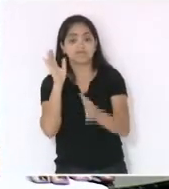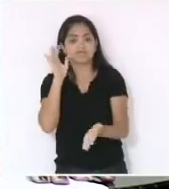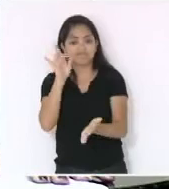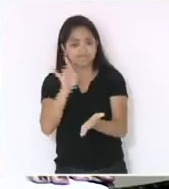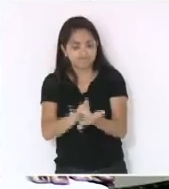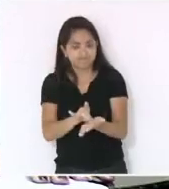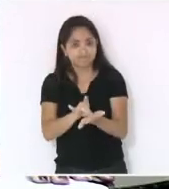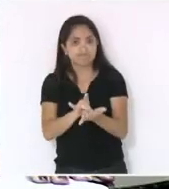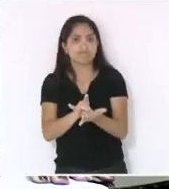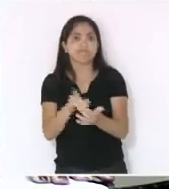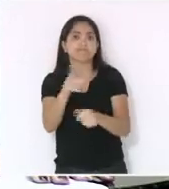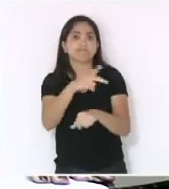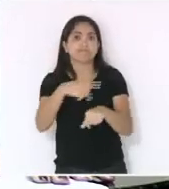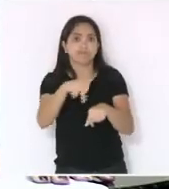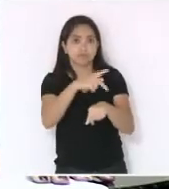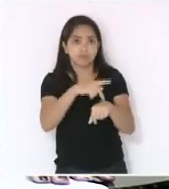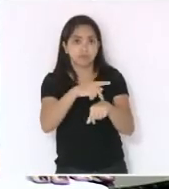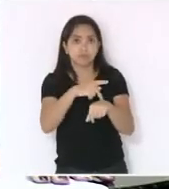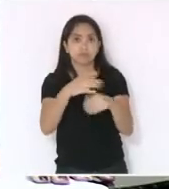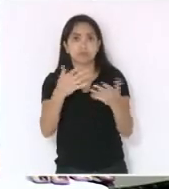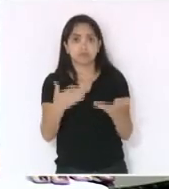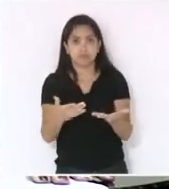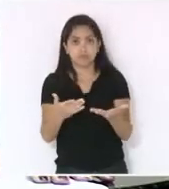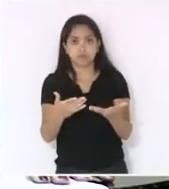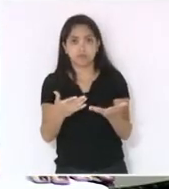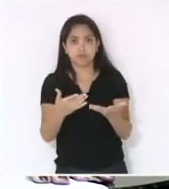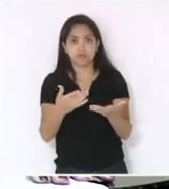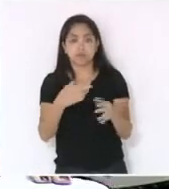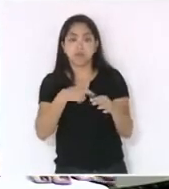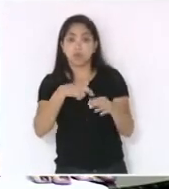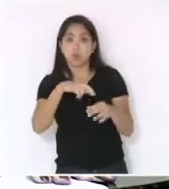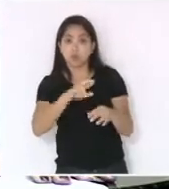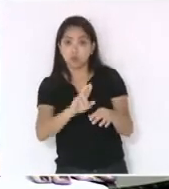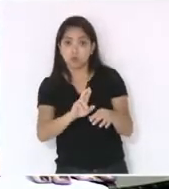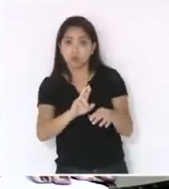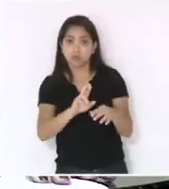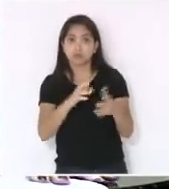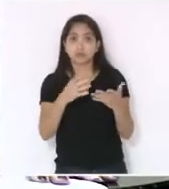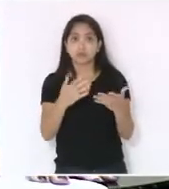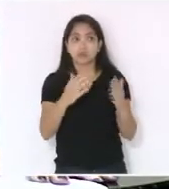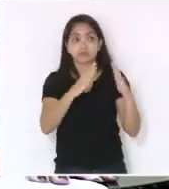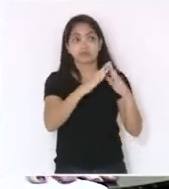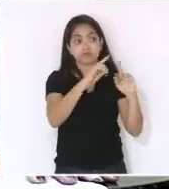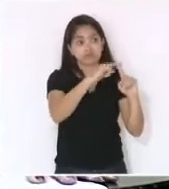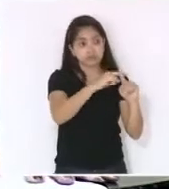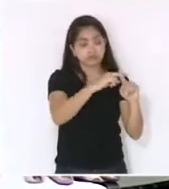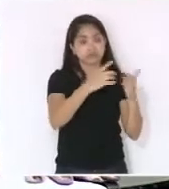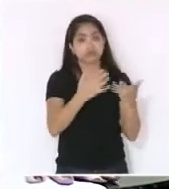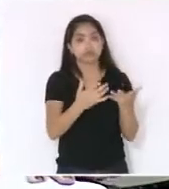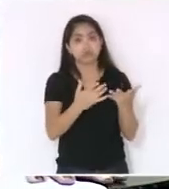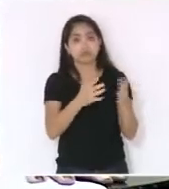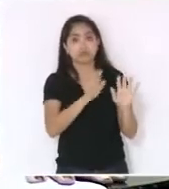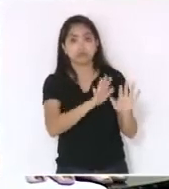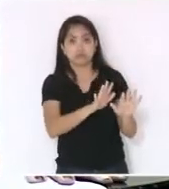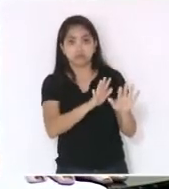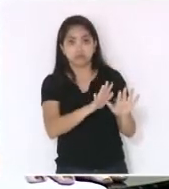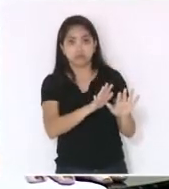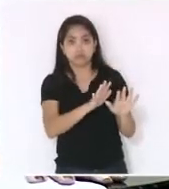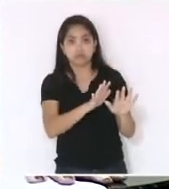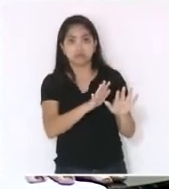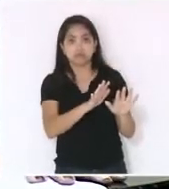país, que deixem a sua religião para os seus templos, para as suas igrejas.